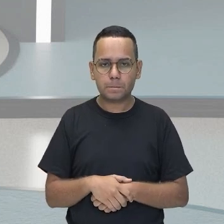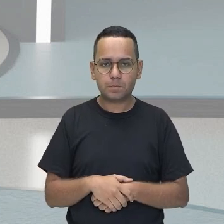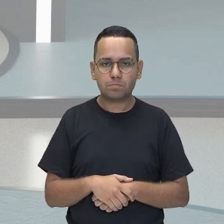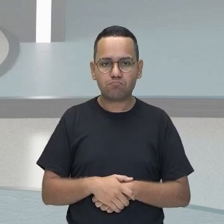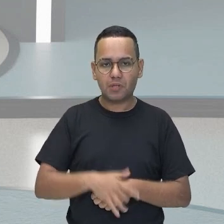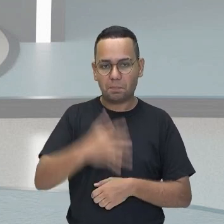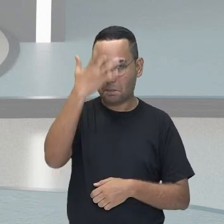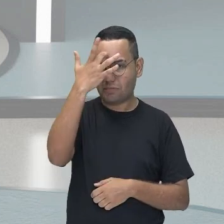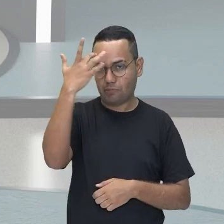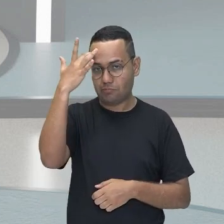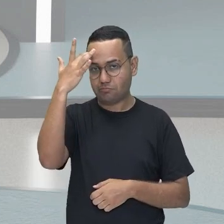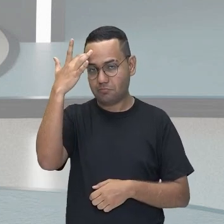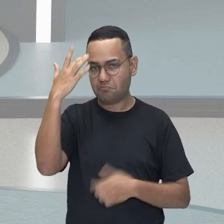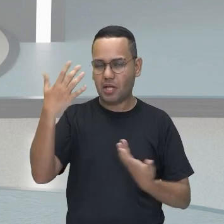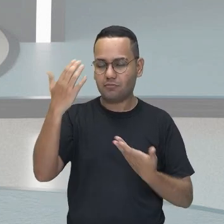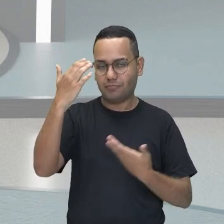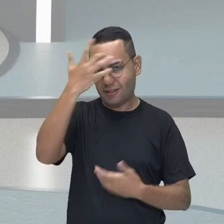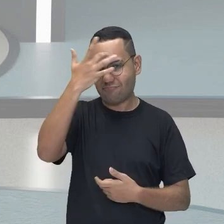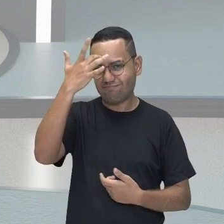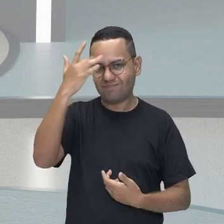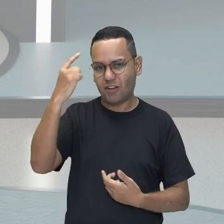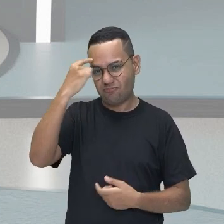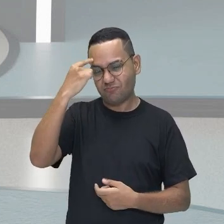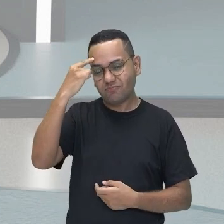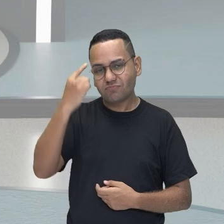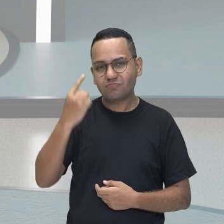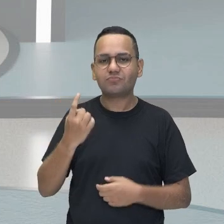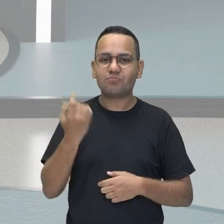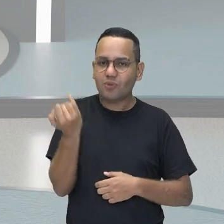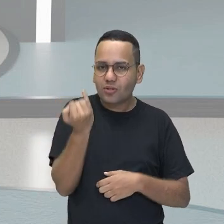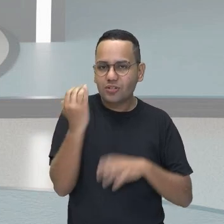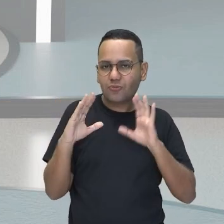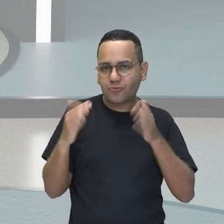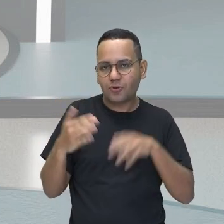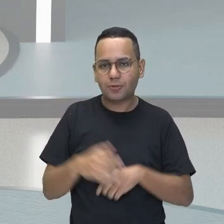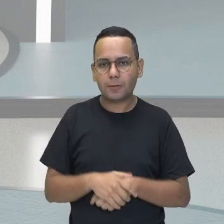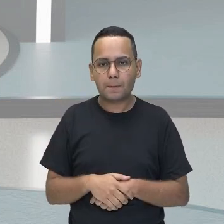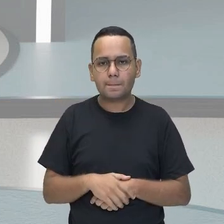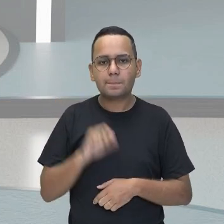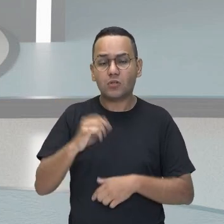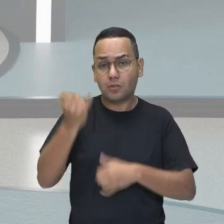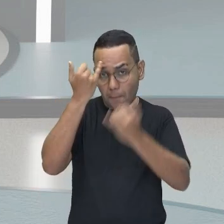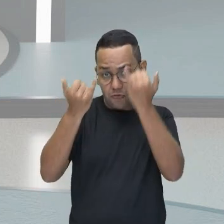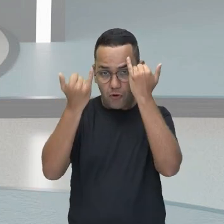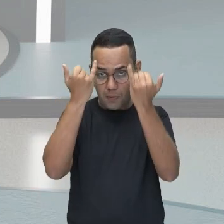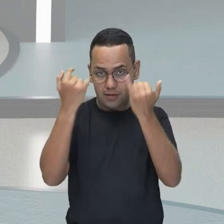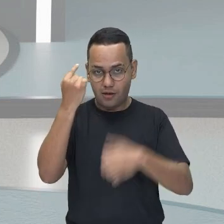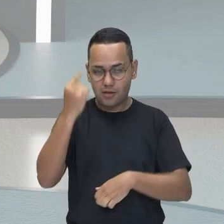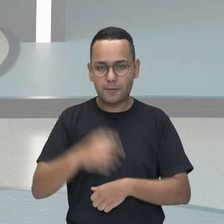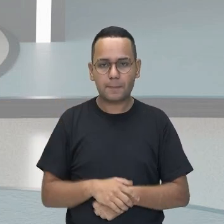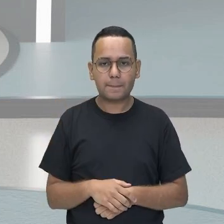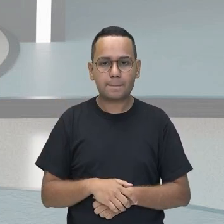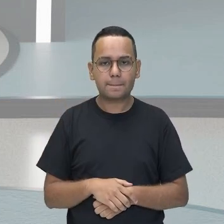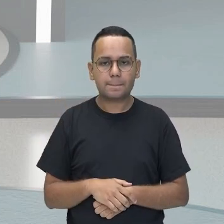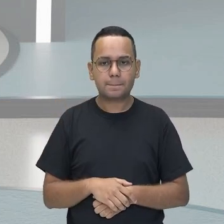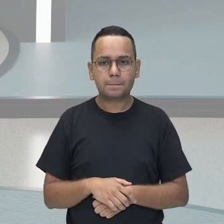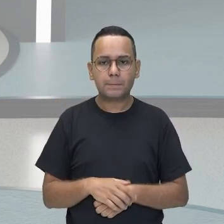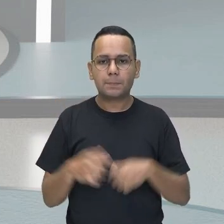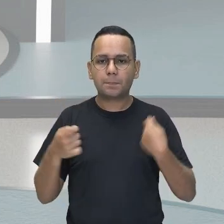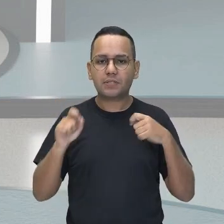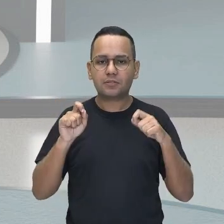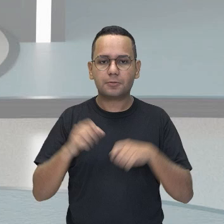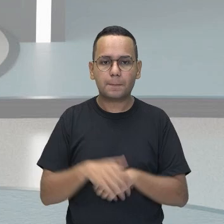mental, que diz respeito ao cuidado com a mente, aquilo que nós temos alimentado, colocado na nossa mente. Então, nós devemos investir em